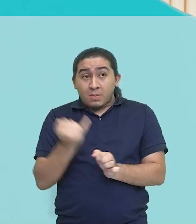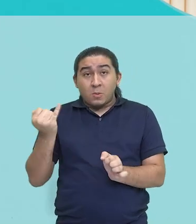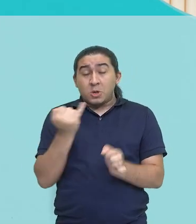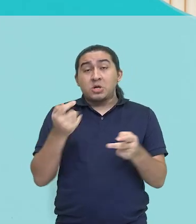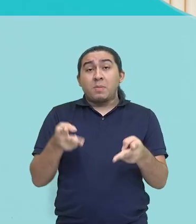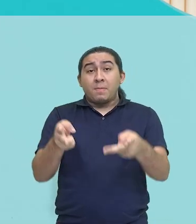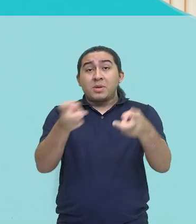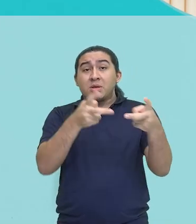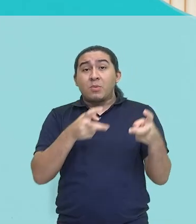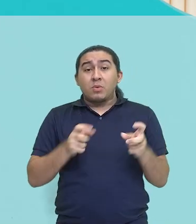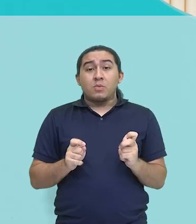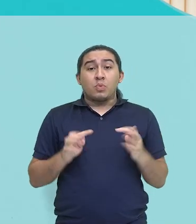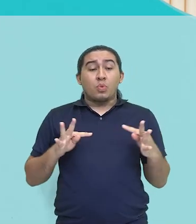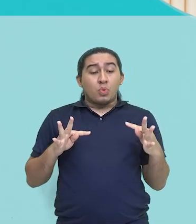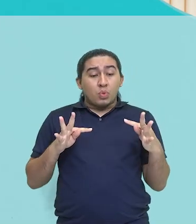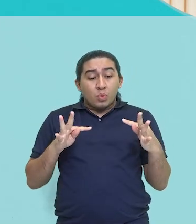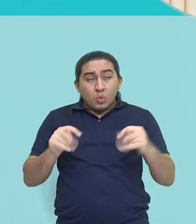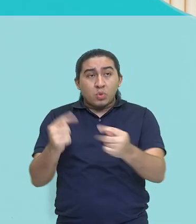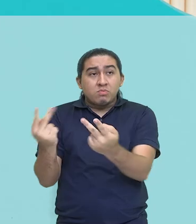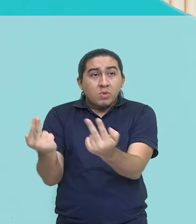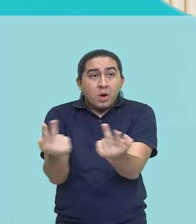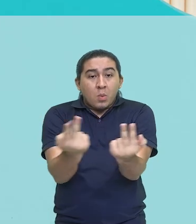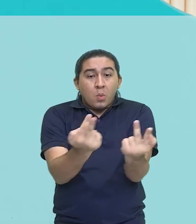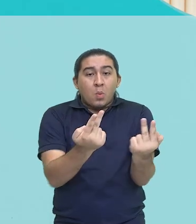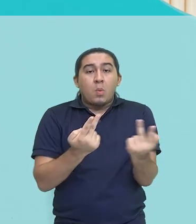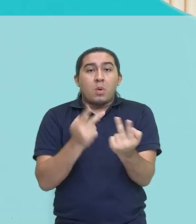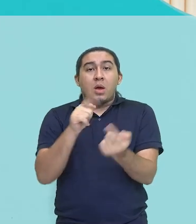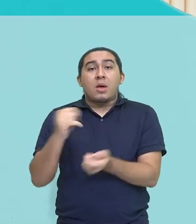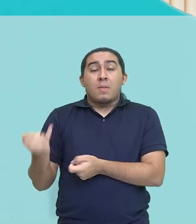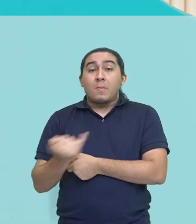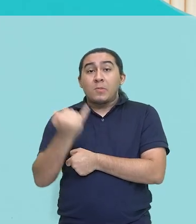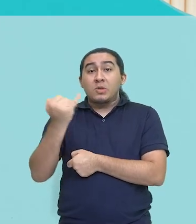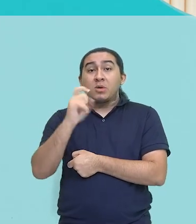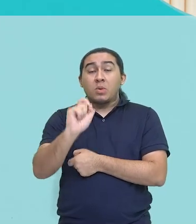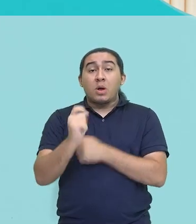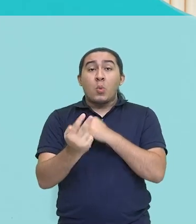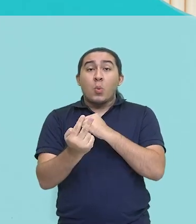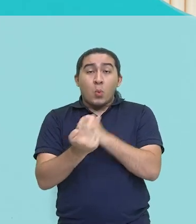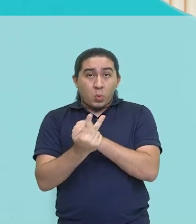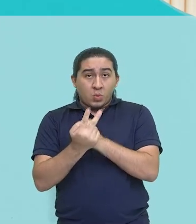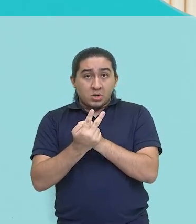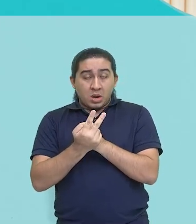olhar todo mundo igualmente sobre a importância de você cuidar da